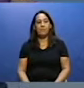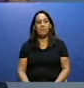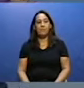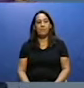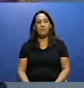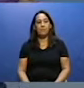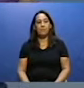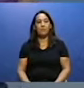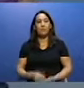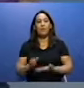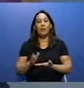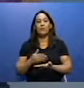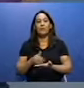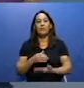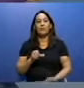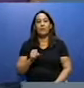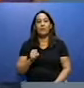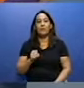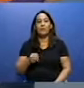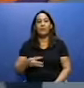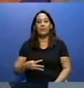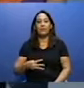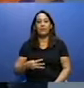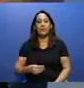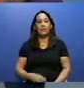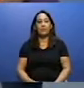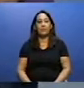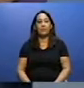Então, vamos lá, página 83.